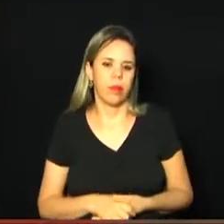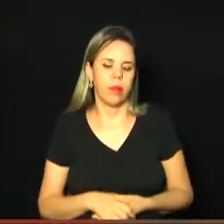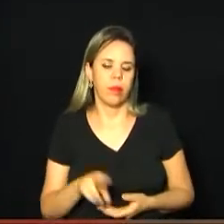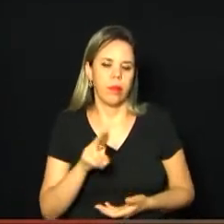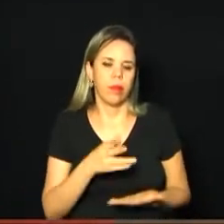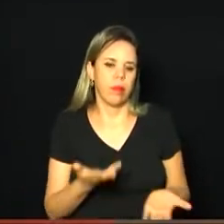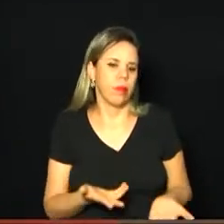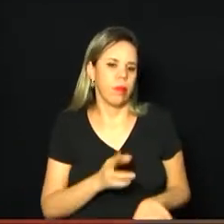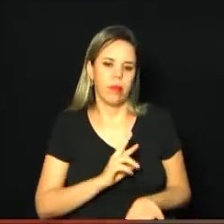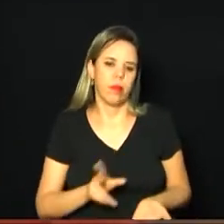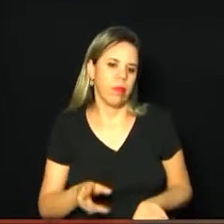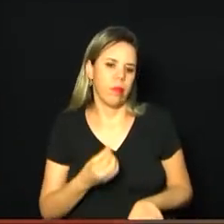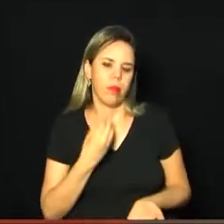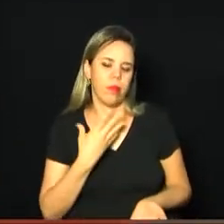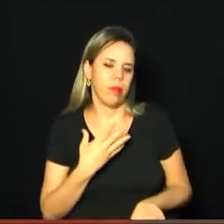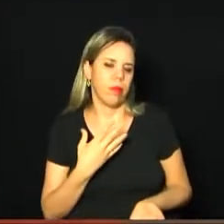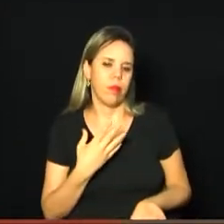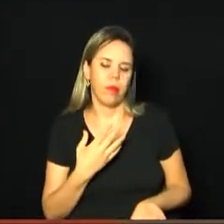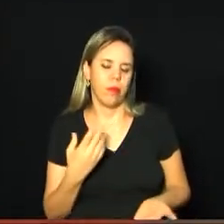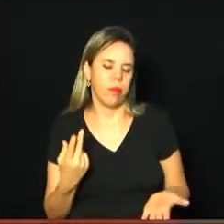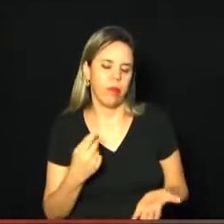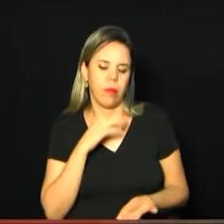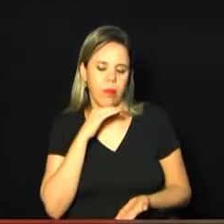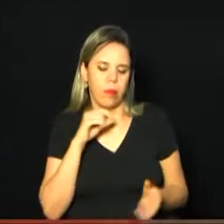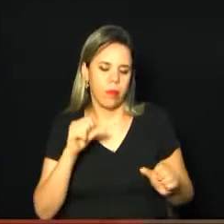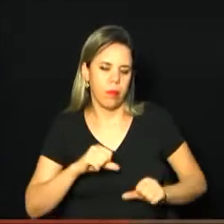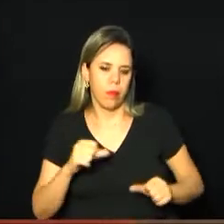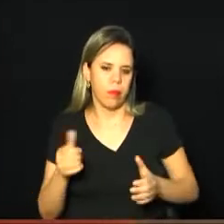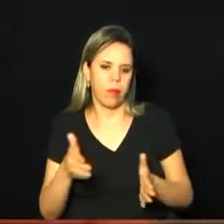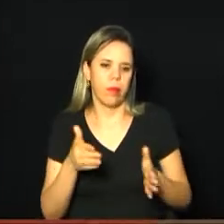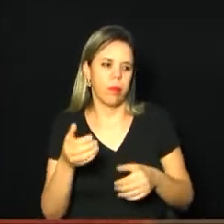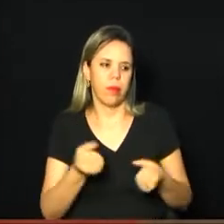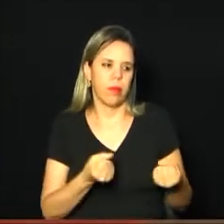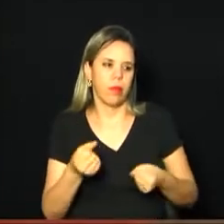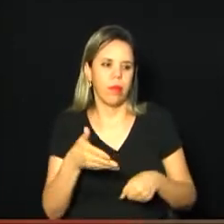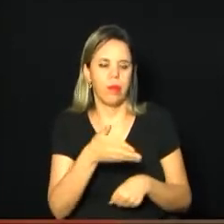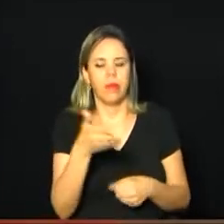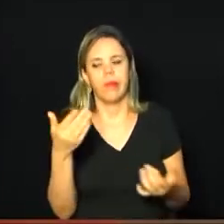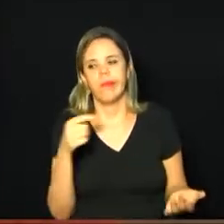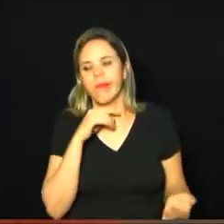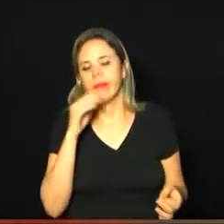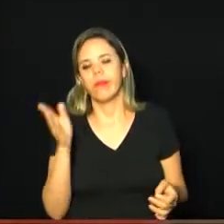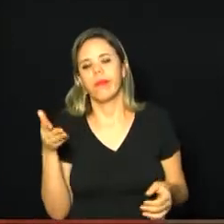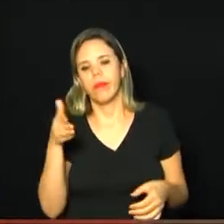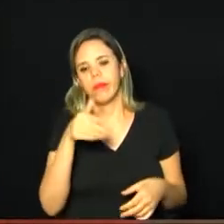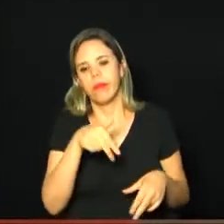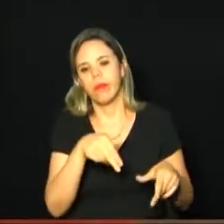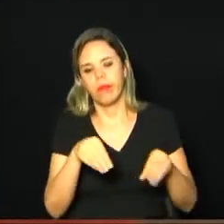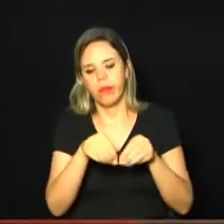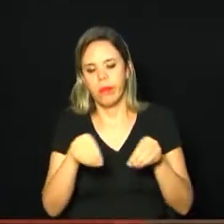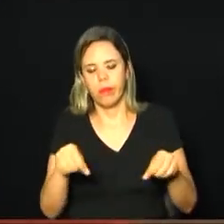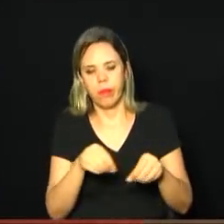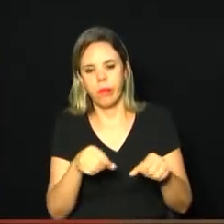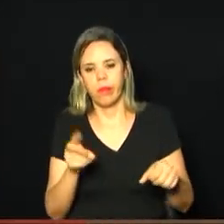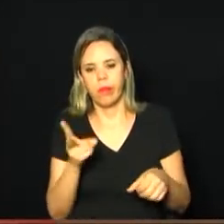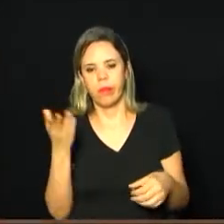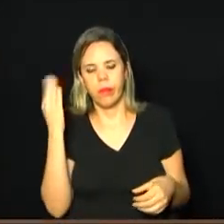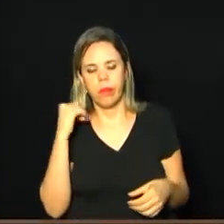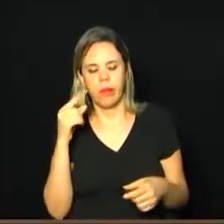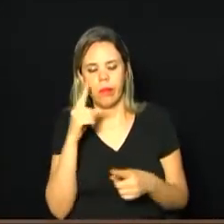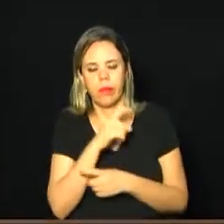nós utilizando não é o ideal para um lá para a circulação Então quem já andou estrada de terra constantemente